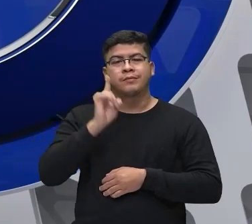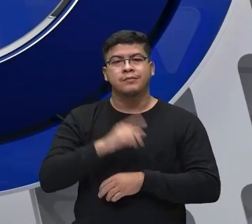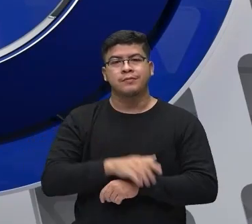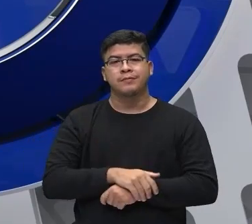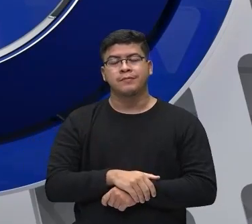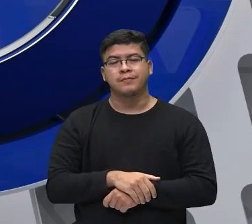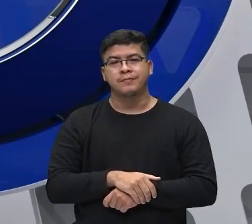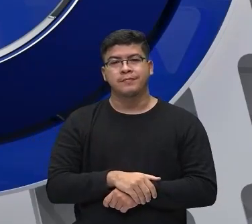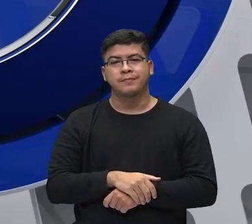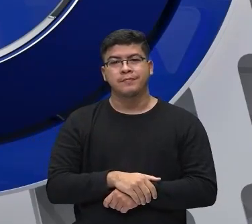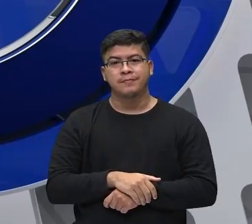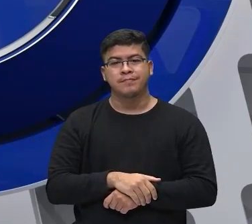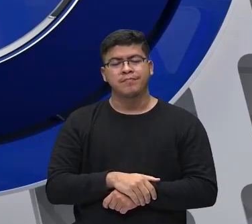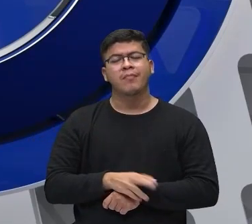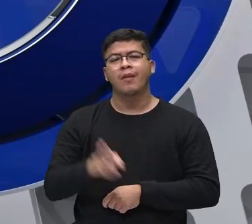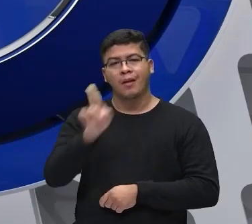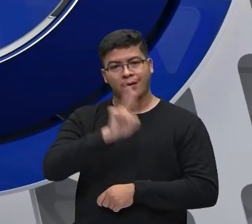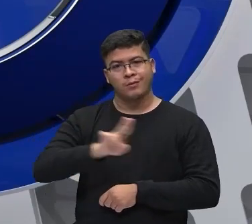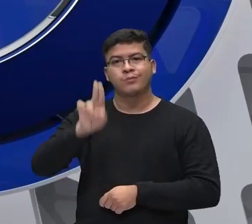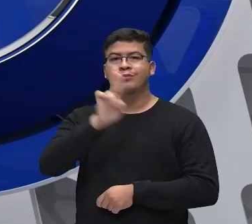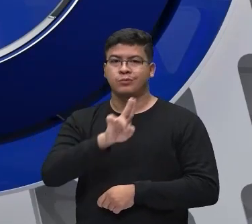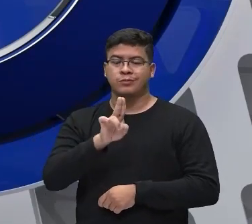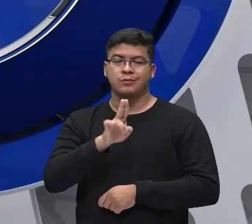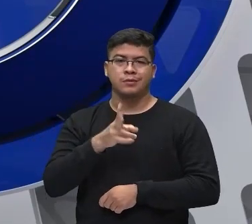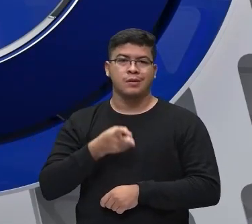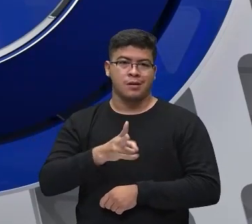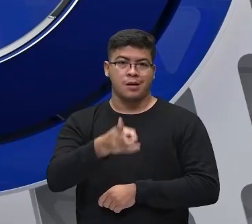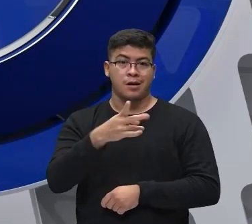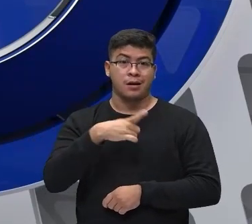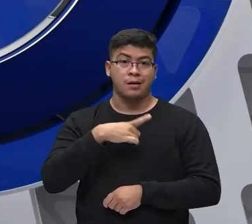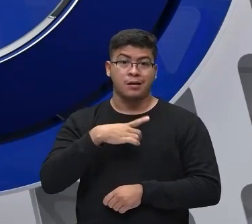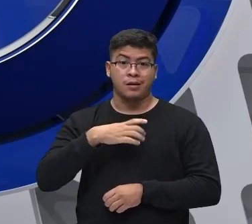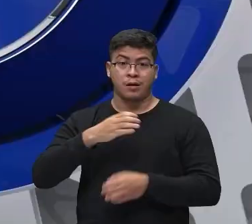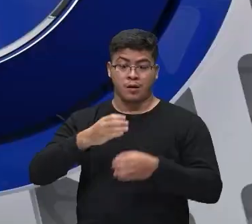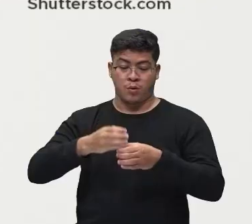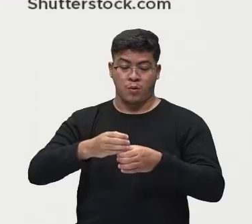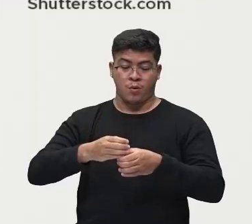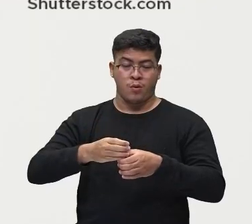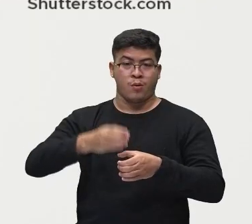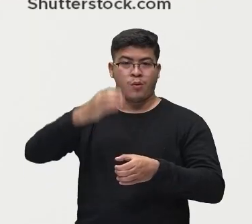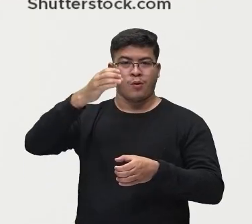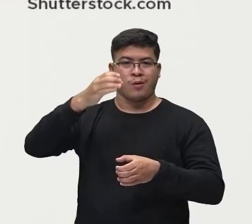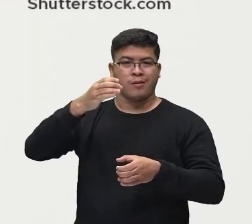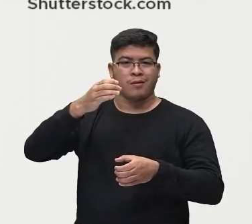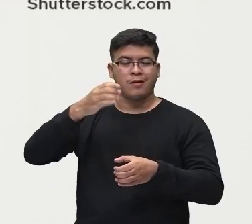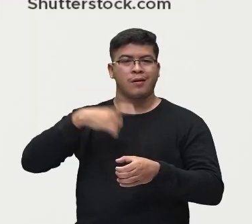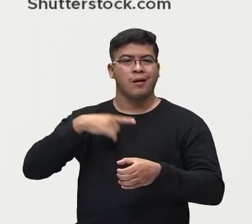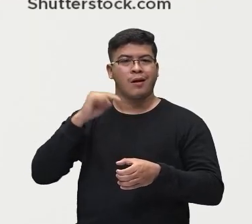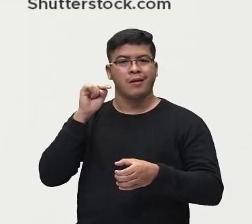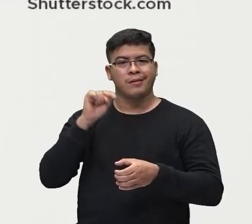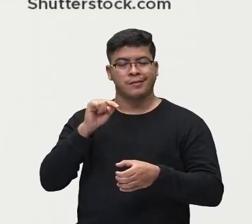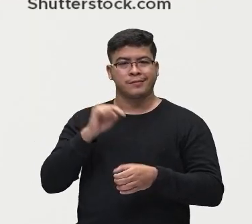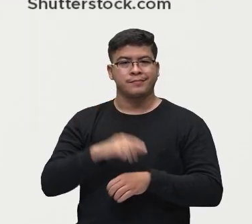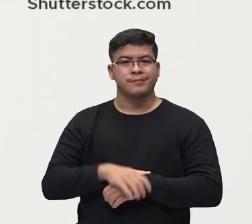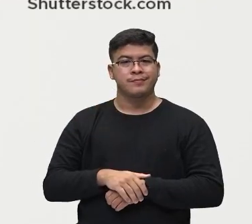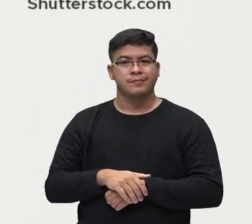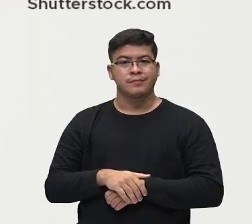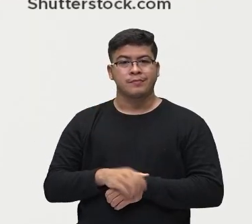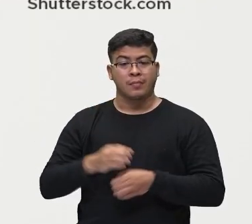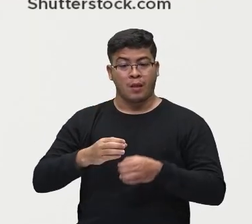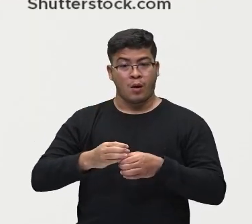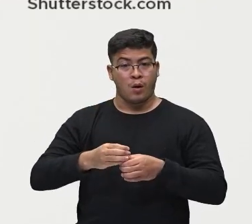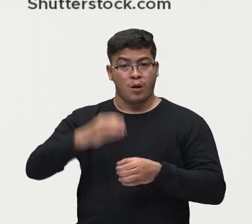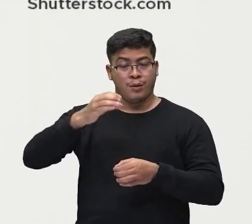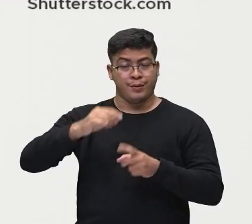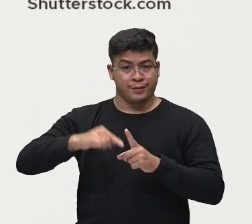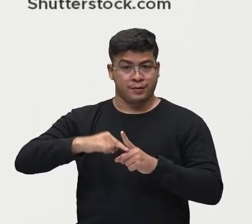termodinâmica, bem usual no nosso dia a dia, é a garrafa térmica. Olha só, a garrafa térmica